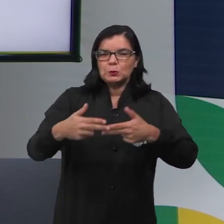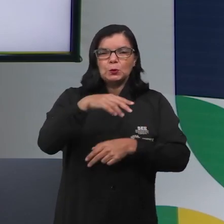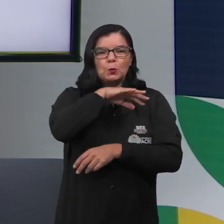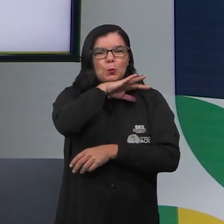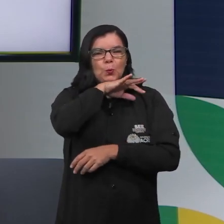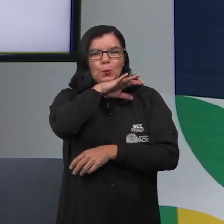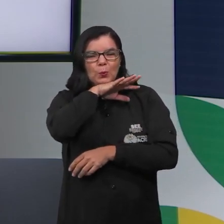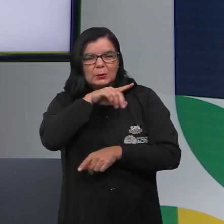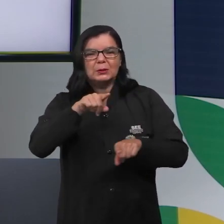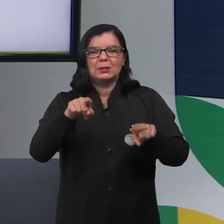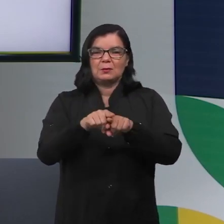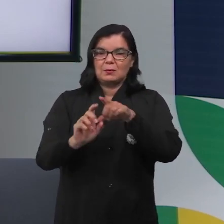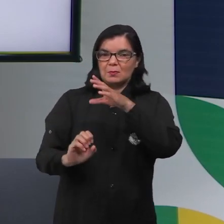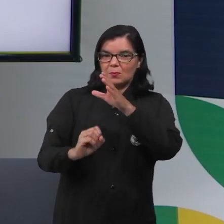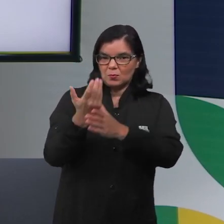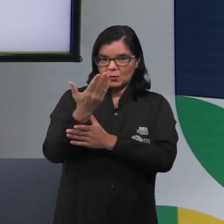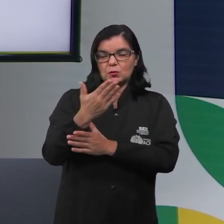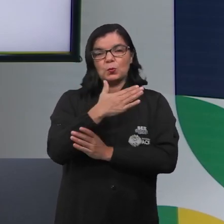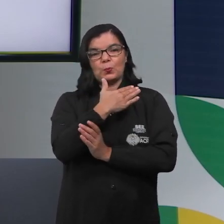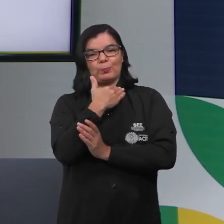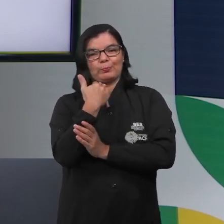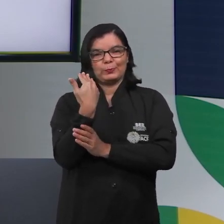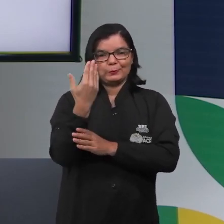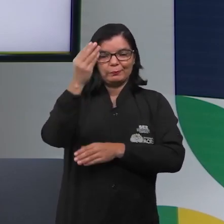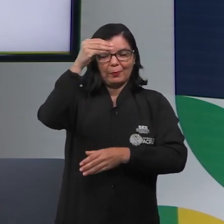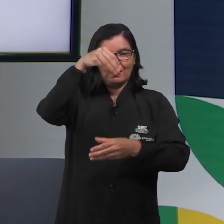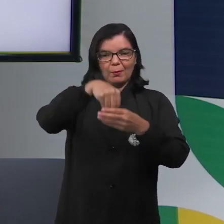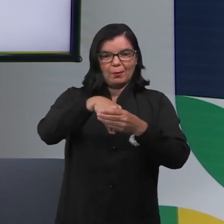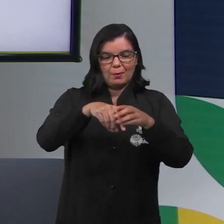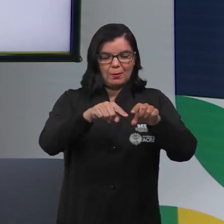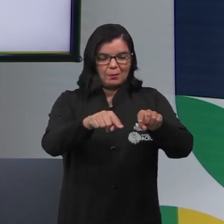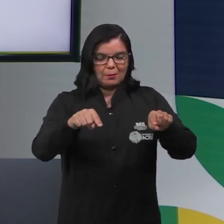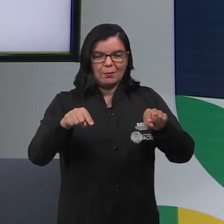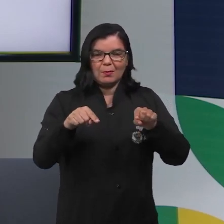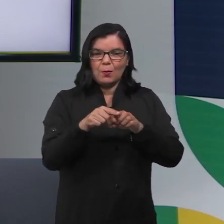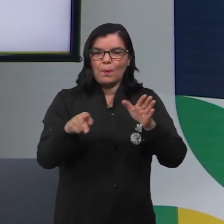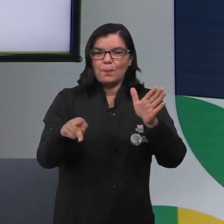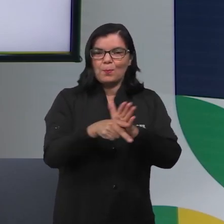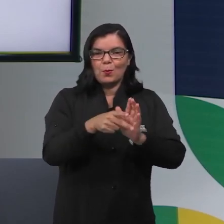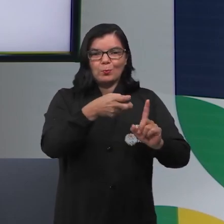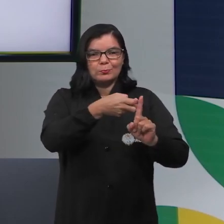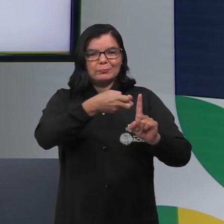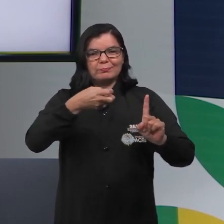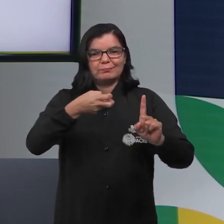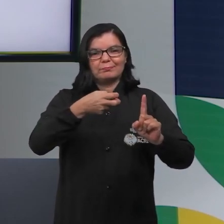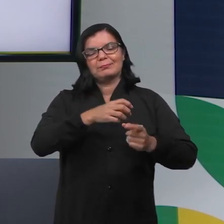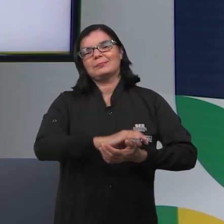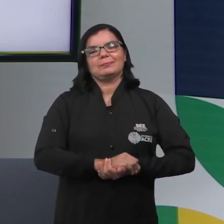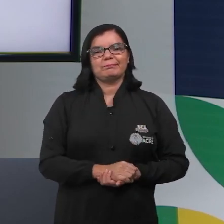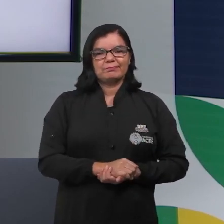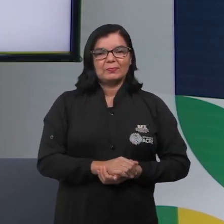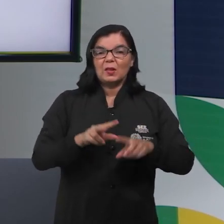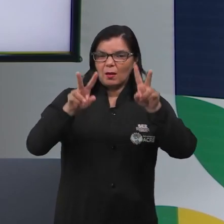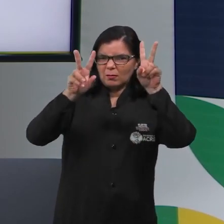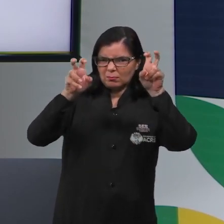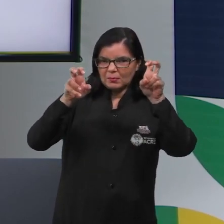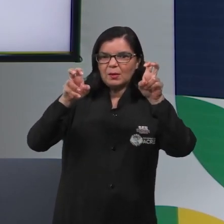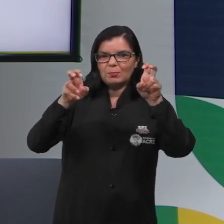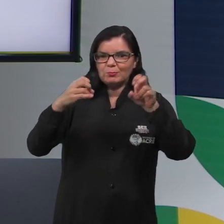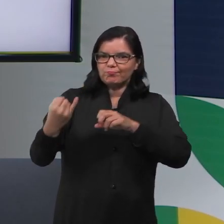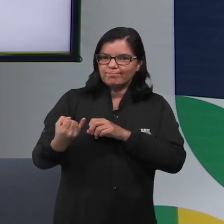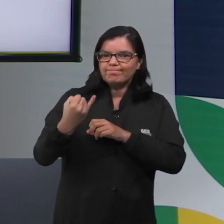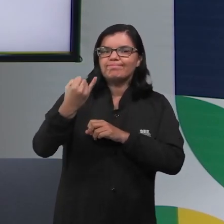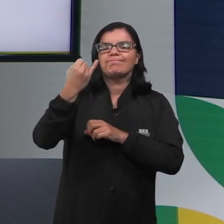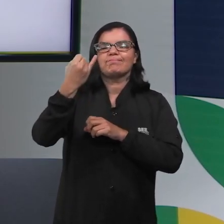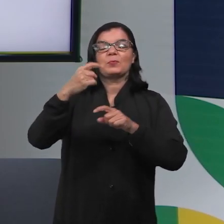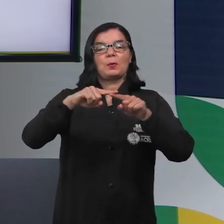que ocorrem, inclusive com mortes, dentro de terras indígenas. É um tema forte, não é? Mas